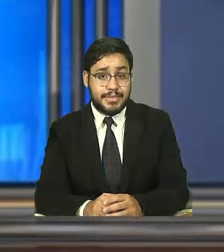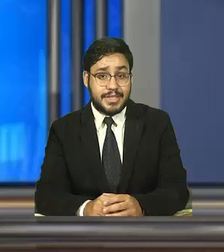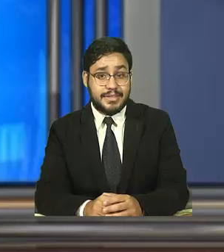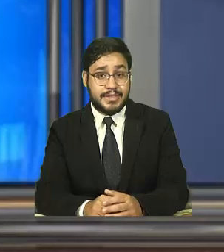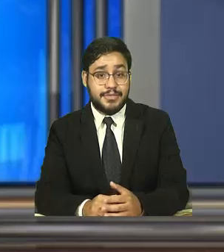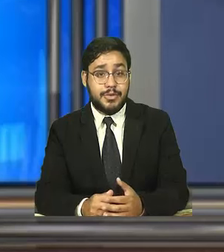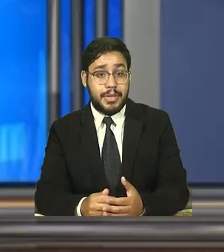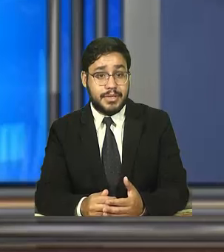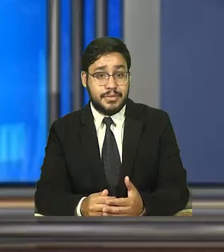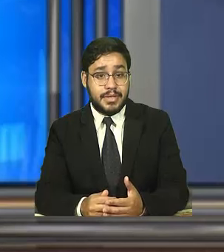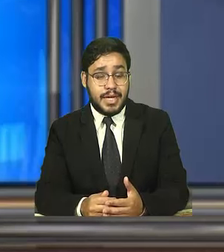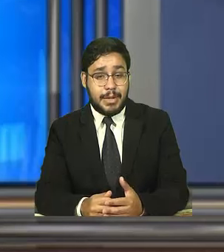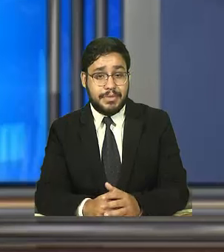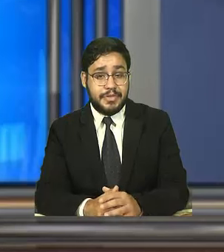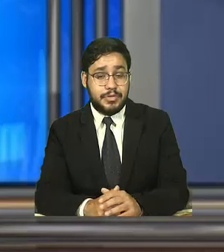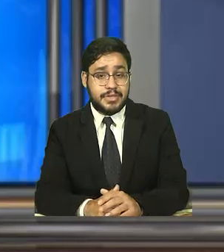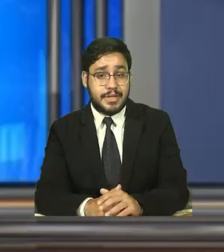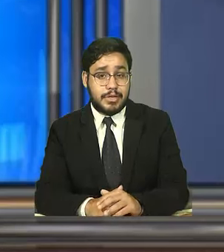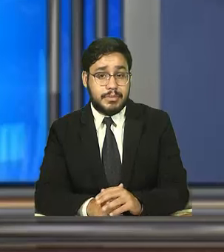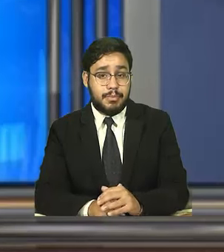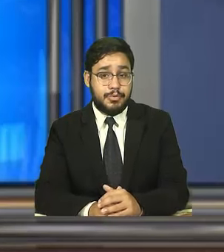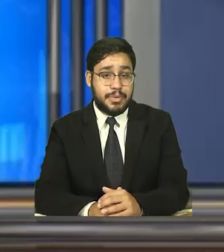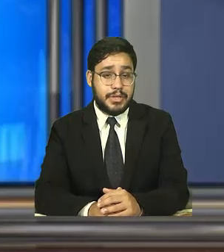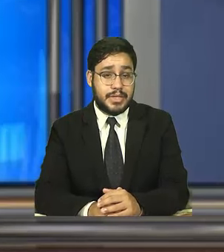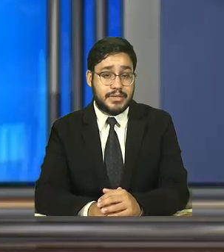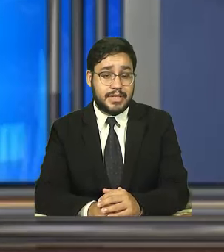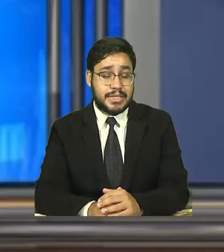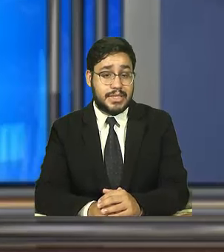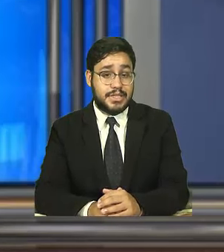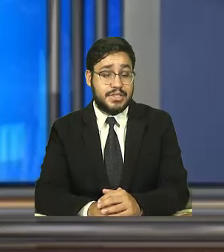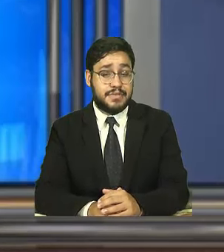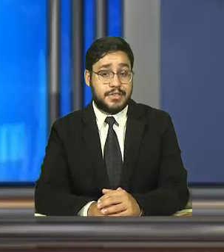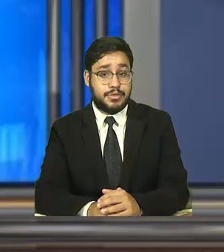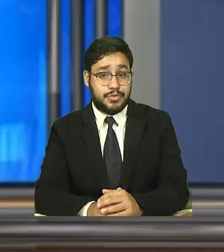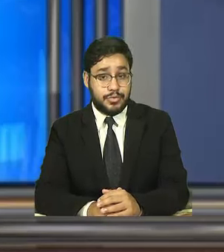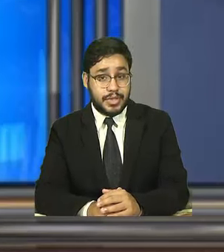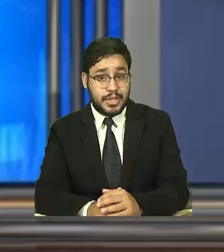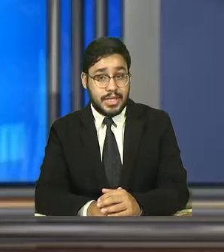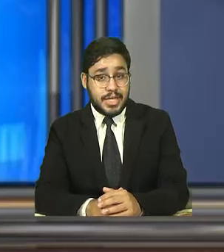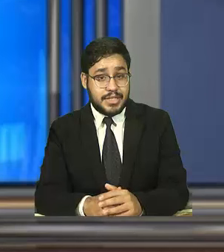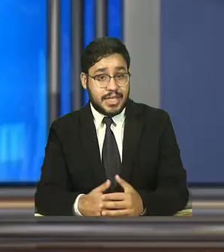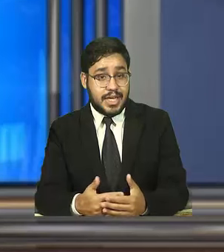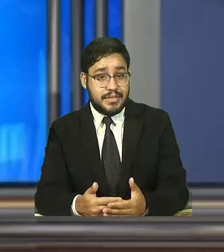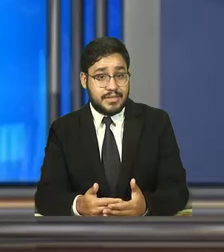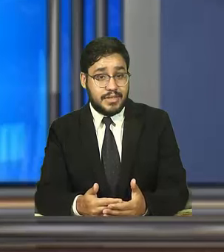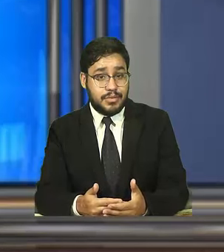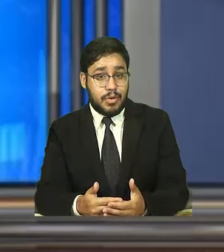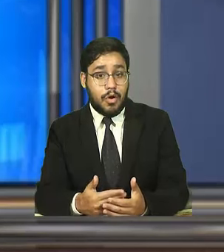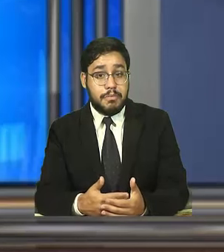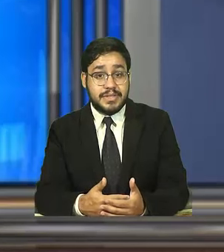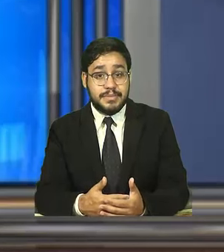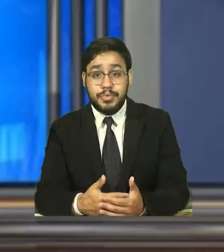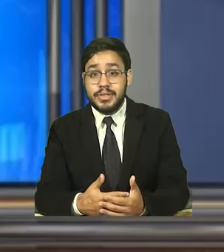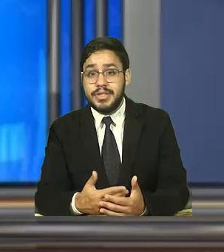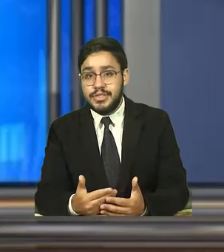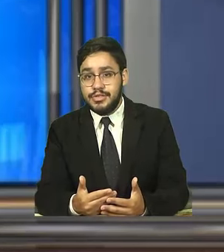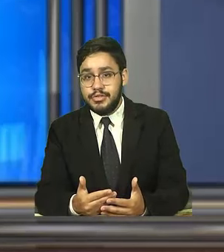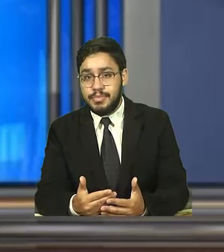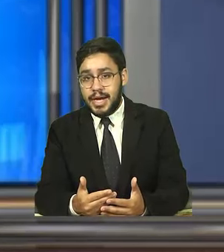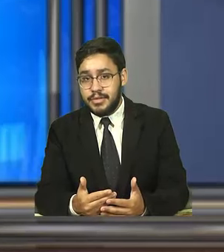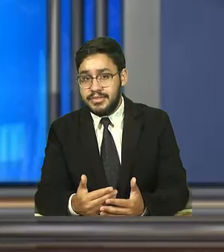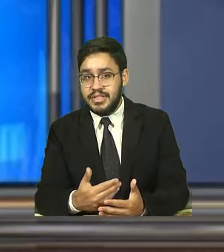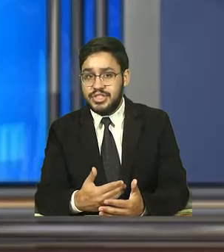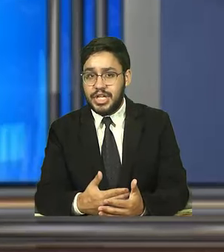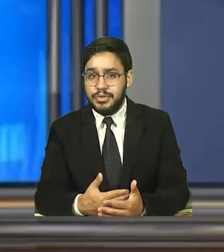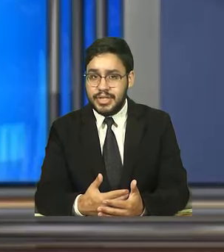Saquarema está se transformando a Prefeitura de Saquarema por meio da secretaria de infraestrutura está realizando obras importantes